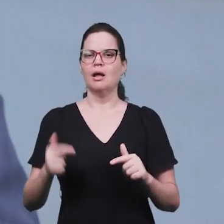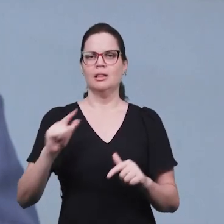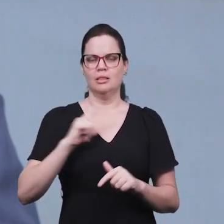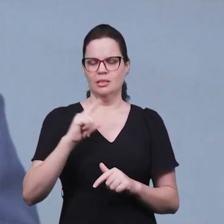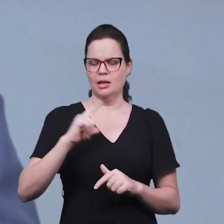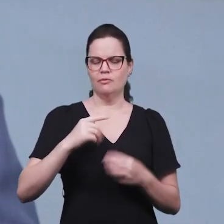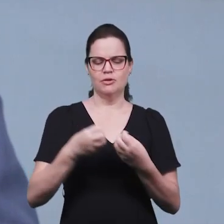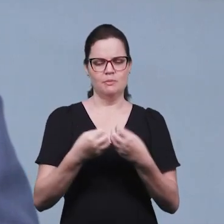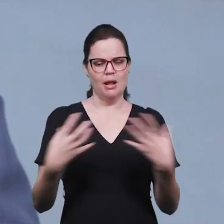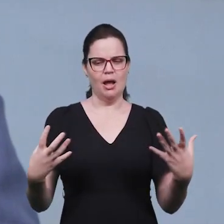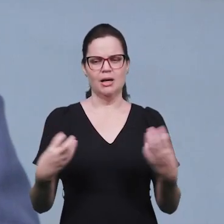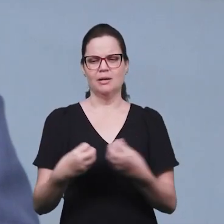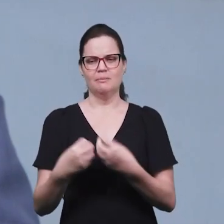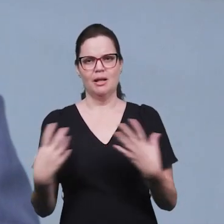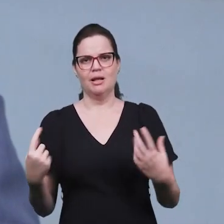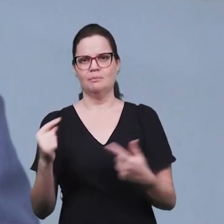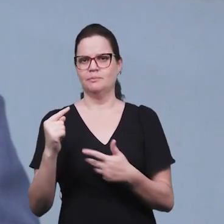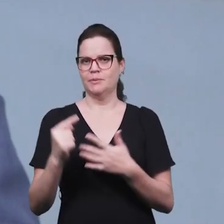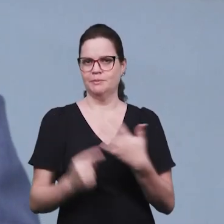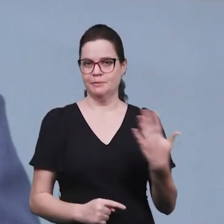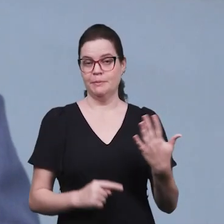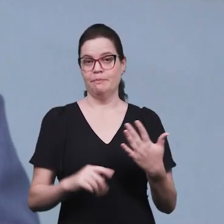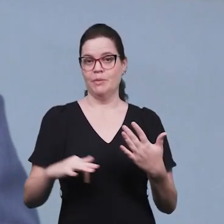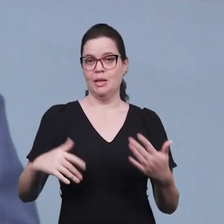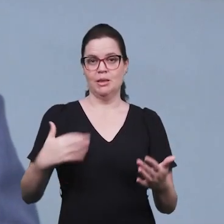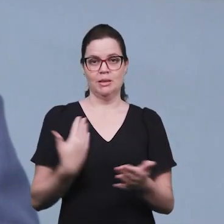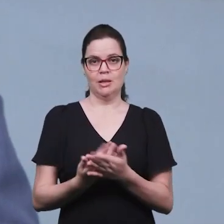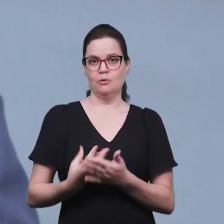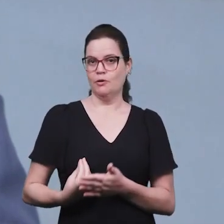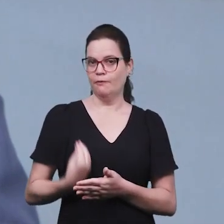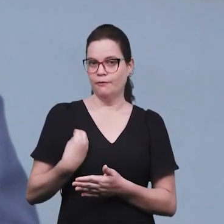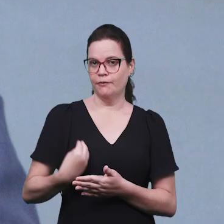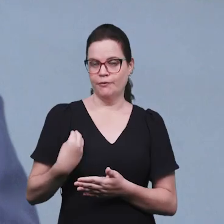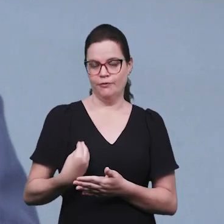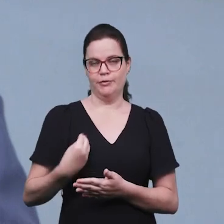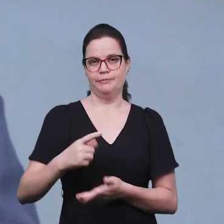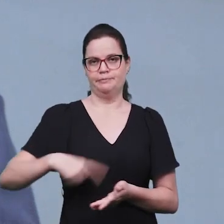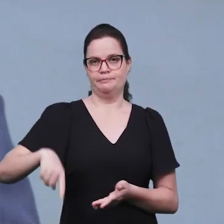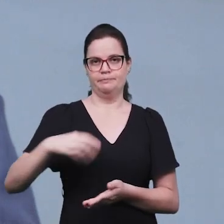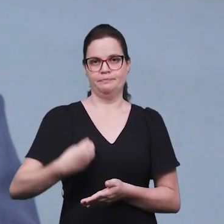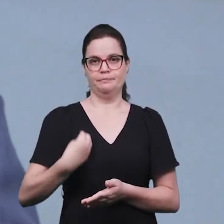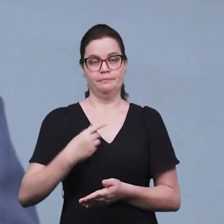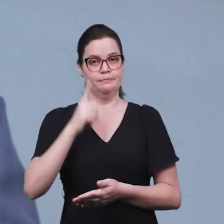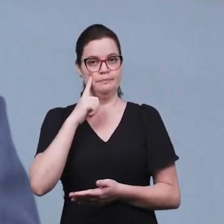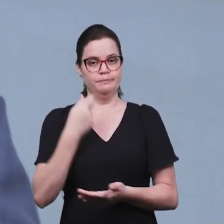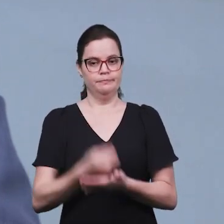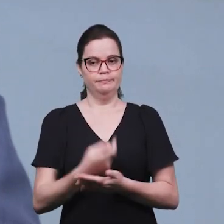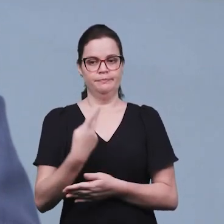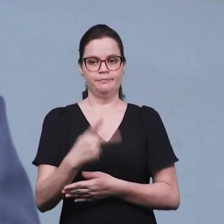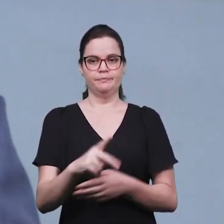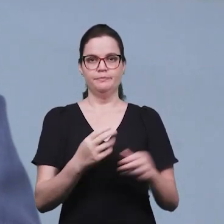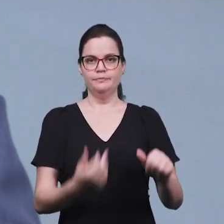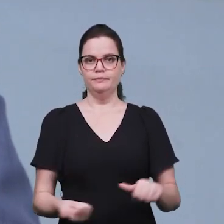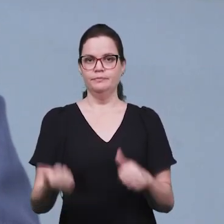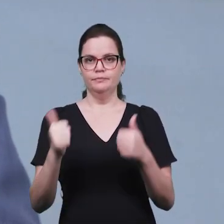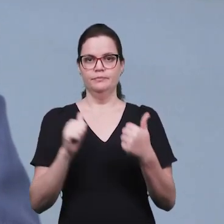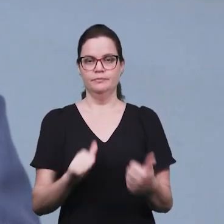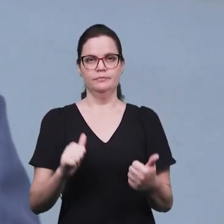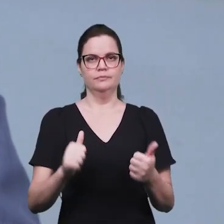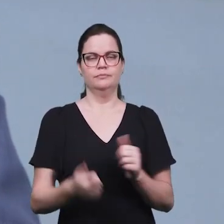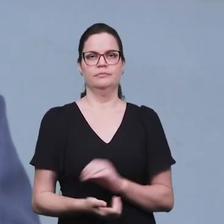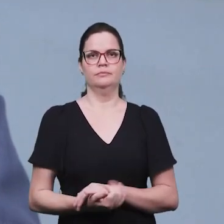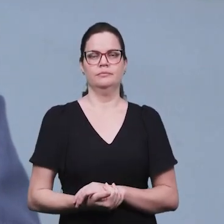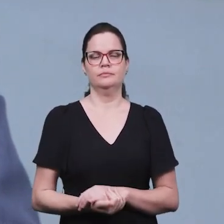muitos sinais. Esse ministério continua vivo no nosso meio. A sua decisão de ser